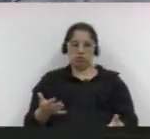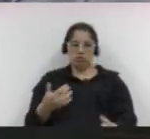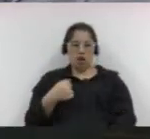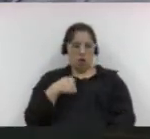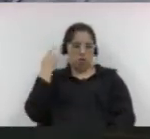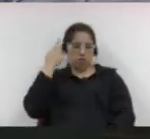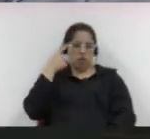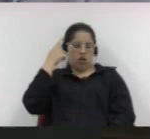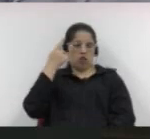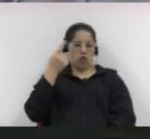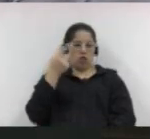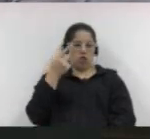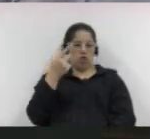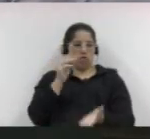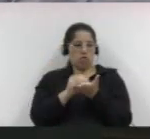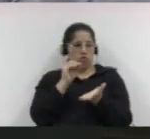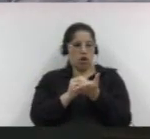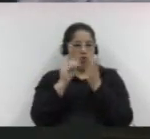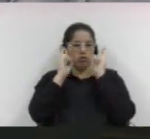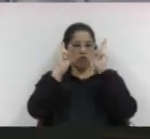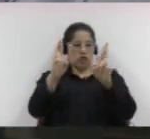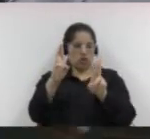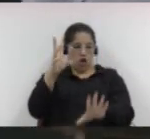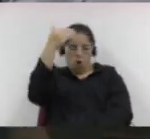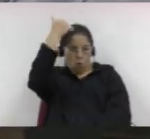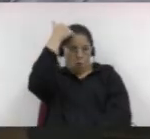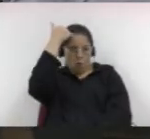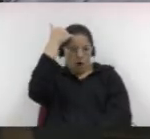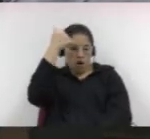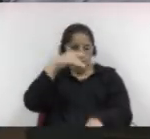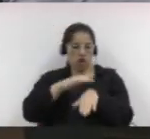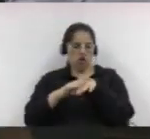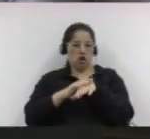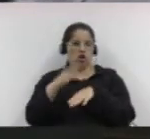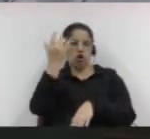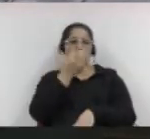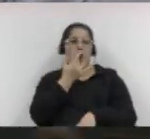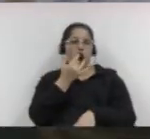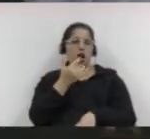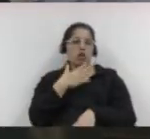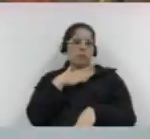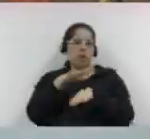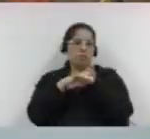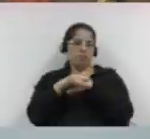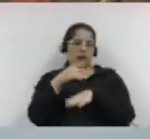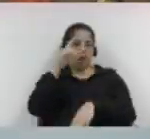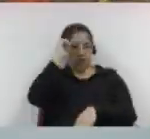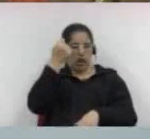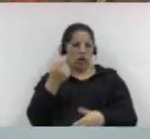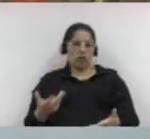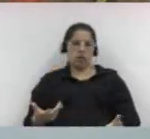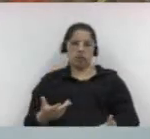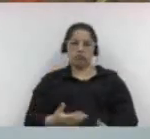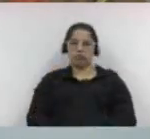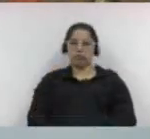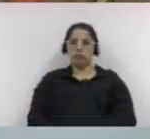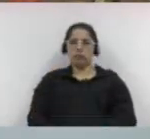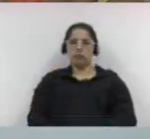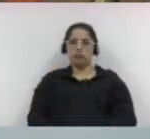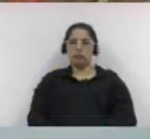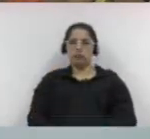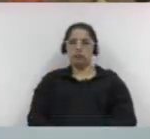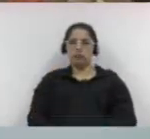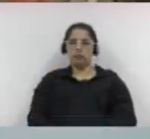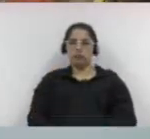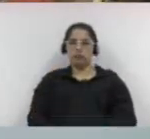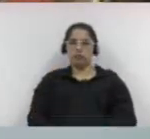autoridade. Não já se viu. Eu não tenho culpa por ser negro. Eu não tenho culpa. Isso